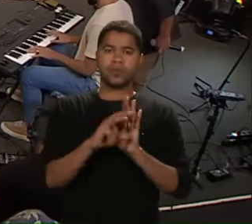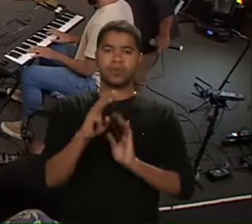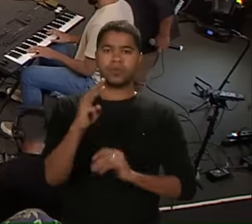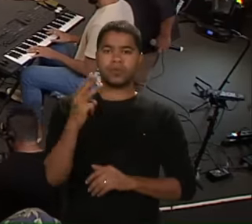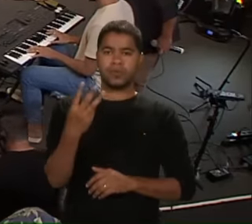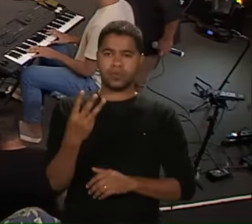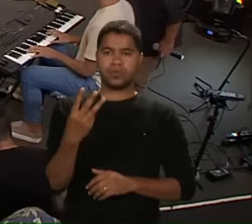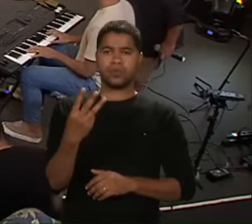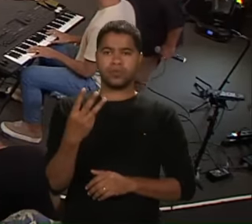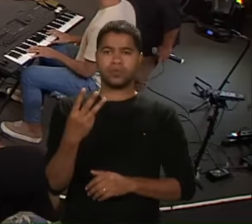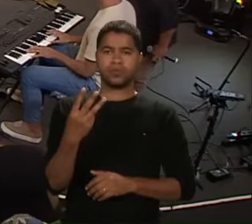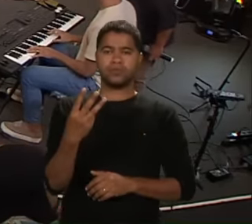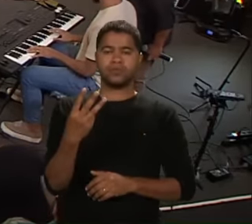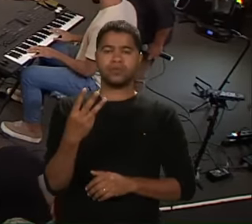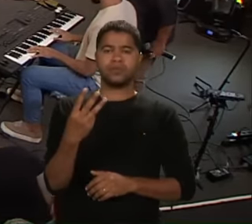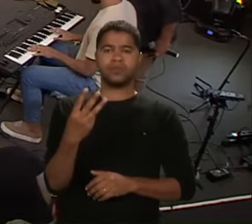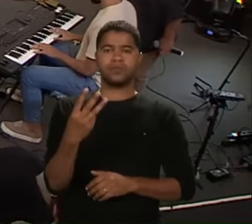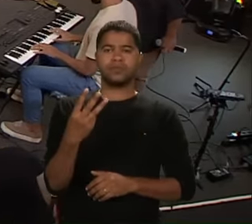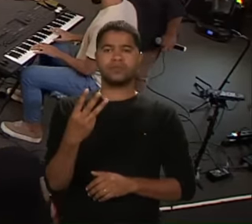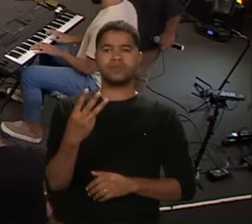3,